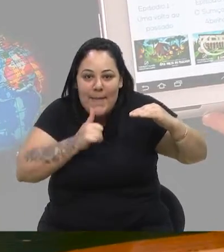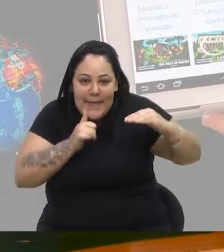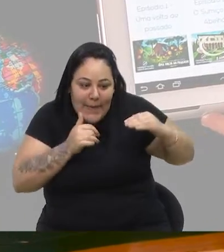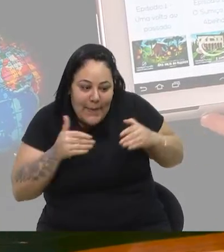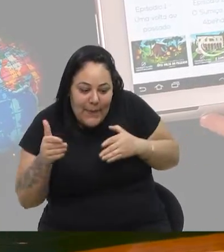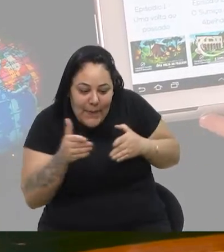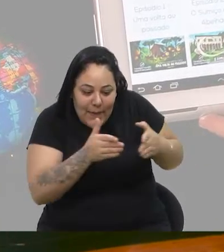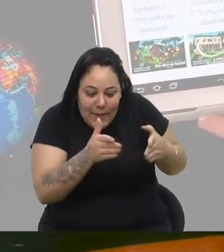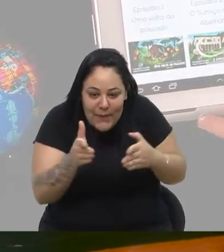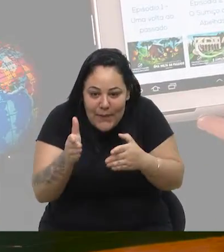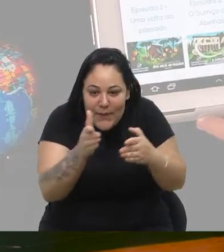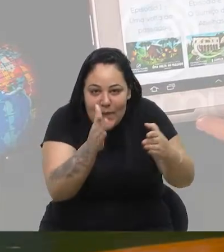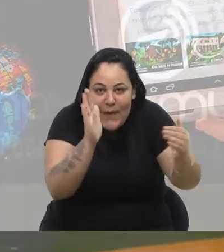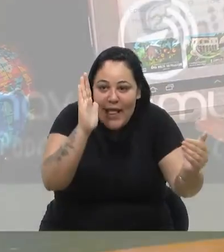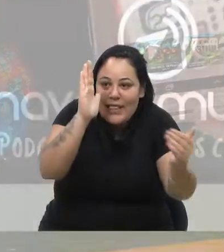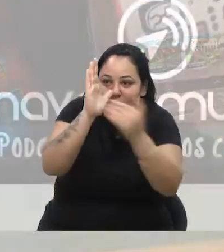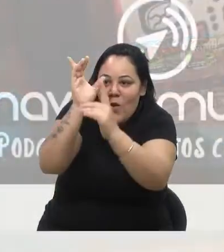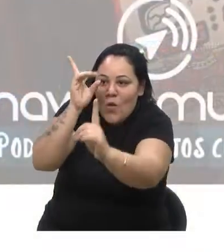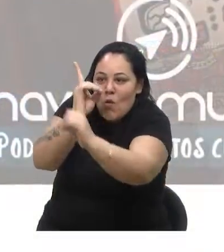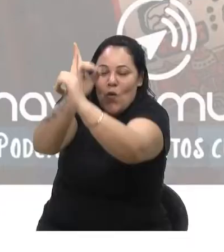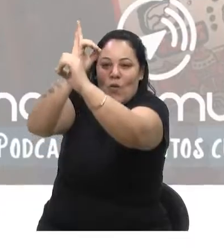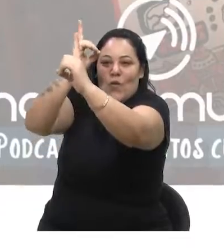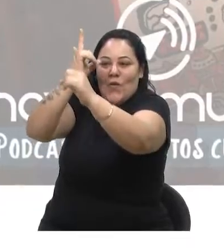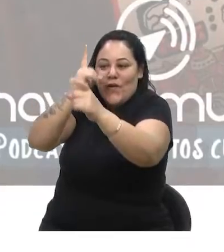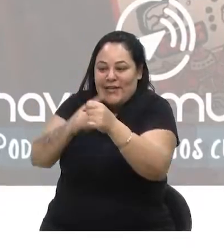Inca até as ruínas da cidade sagrada.